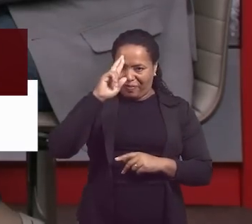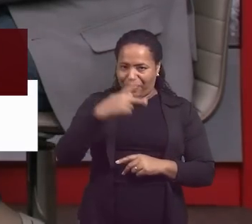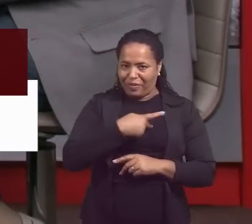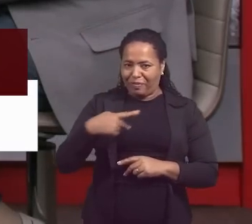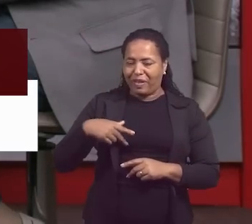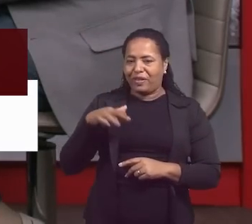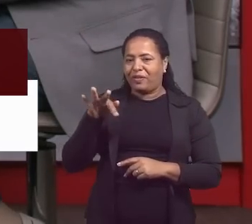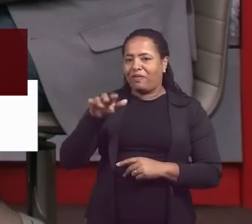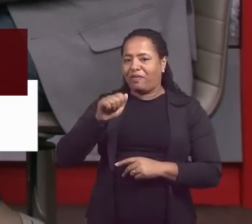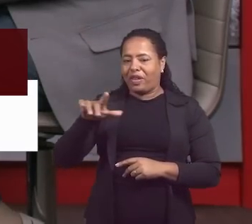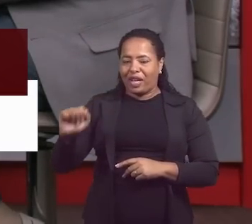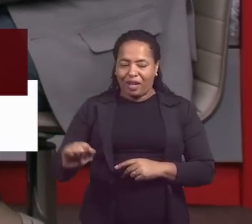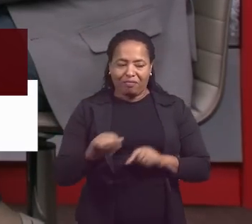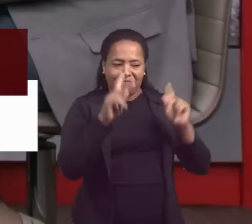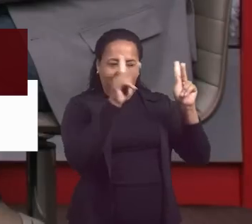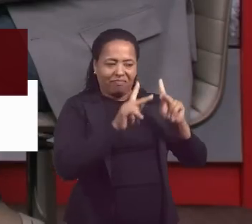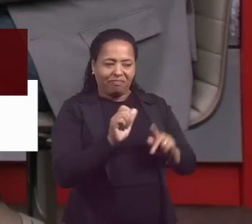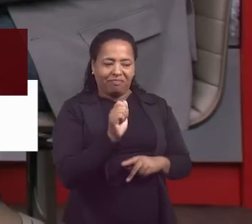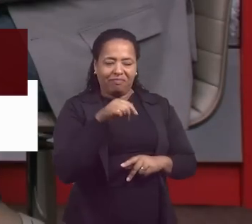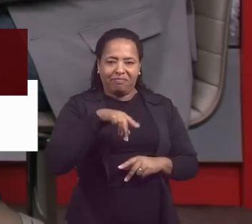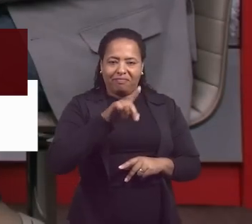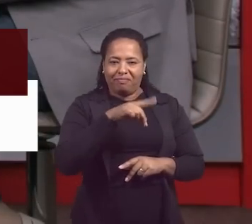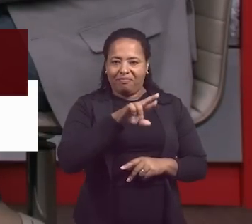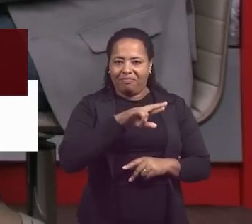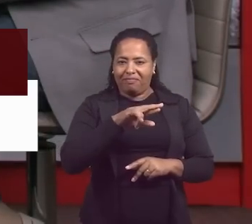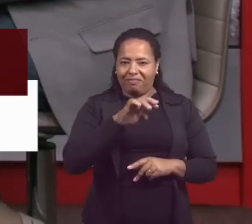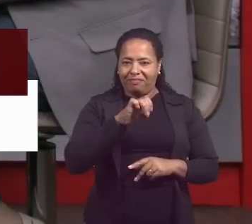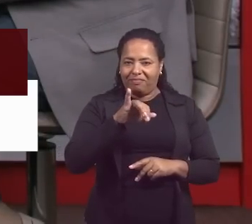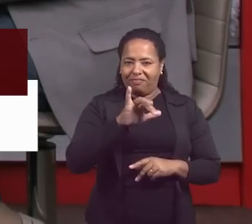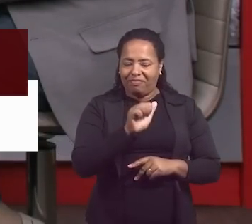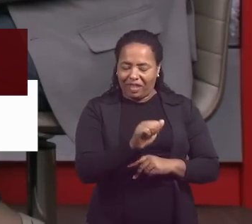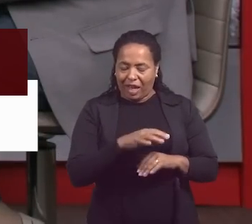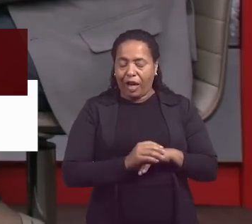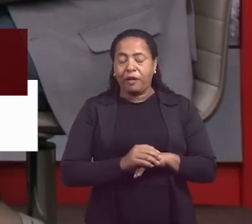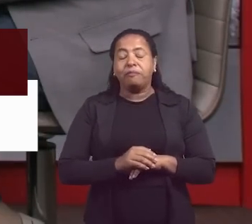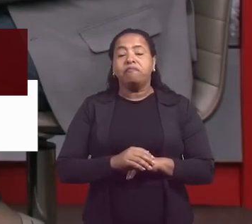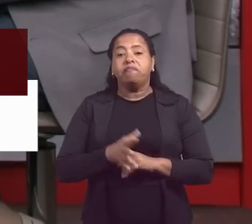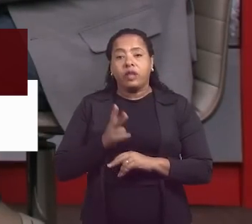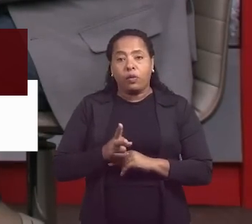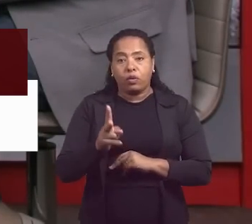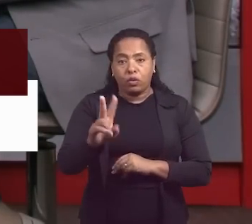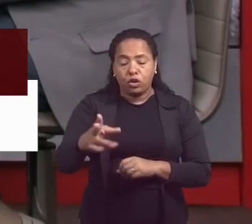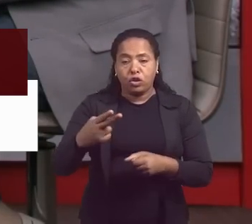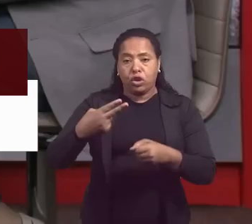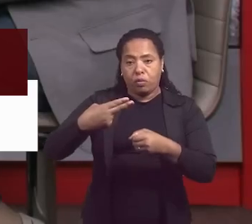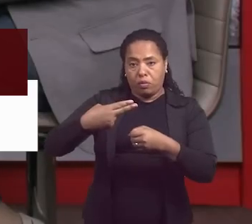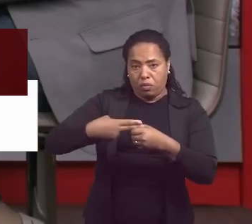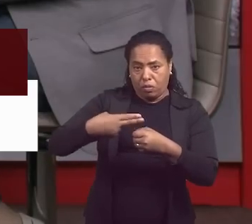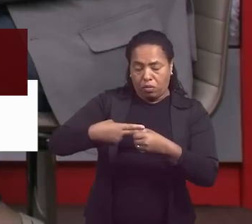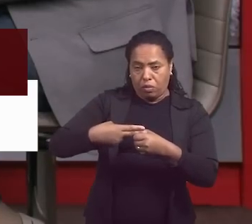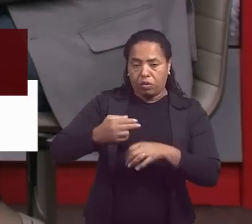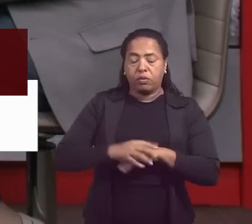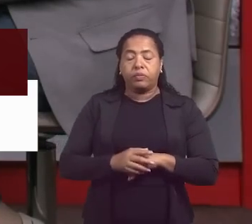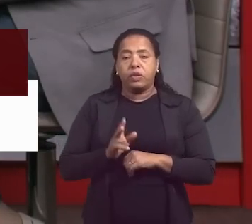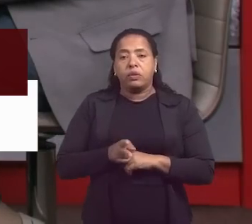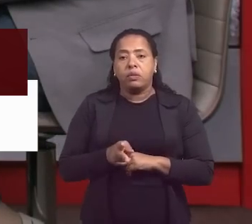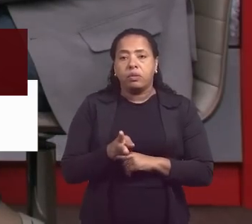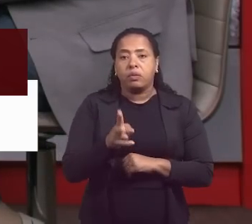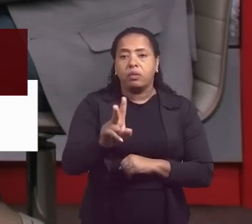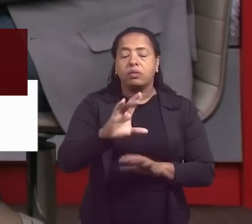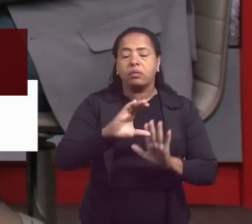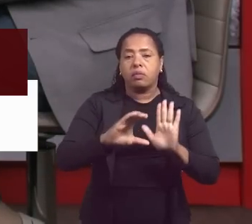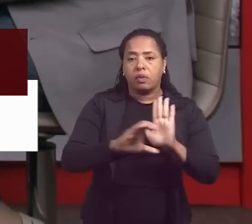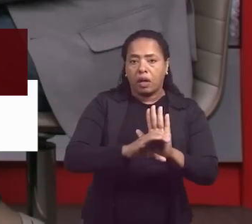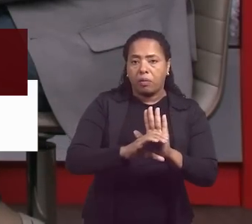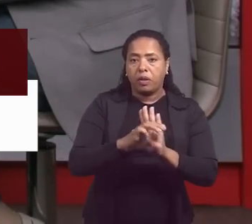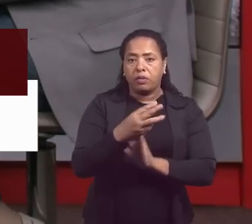fazendo uma leitura sequencial da Bíblia. Já estamos no livro de Números e hoje vamos prosseguir a partir do